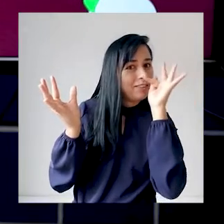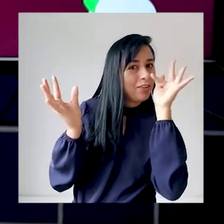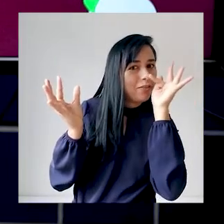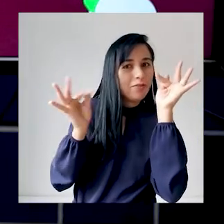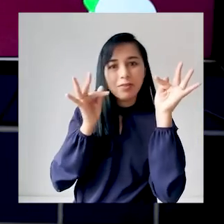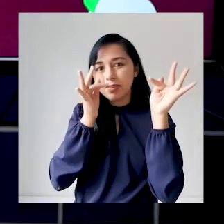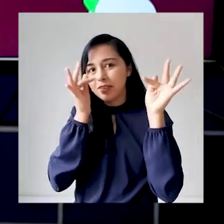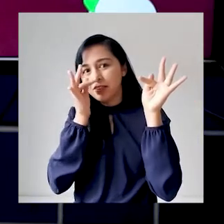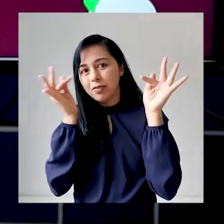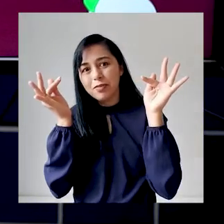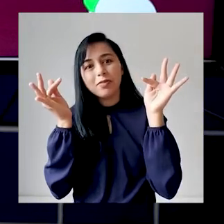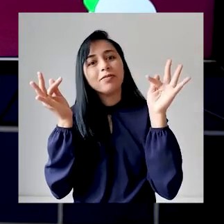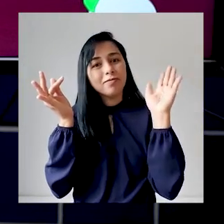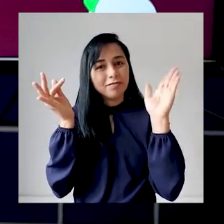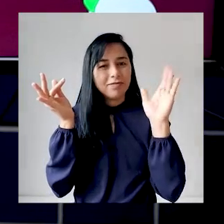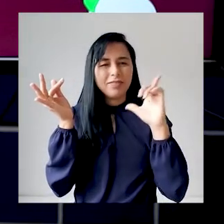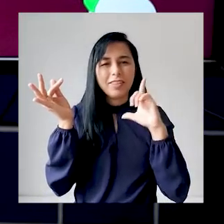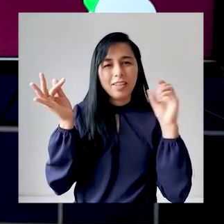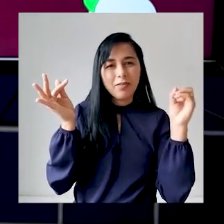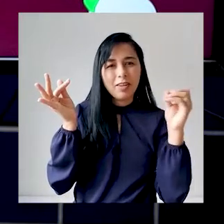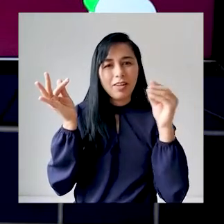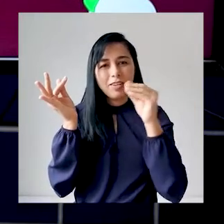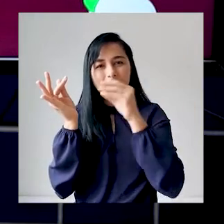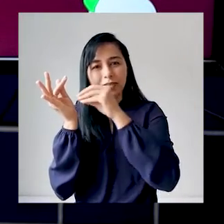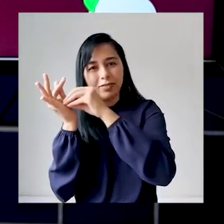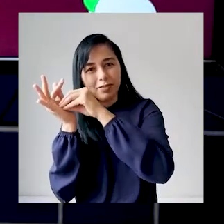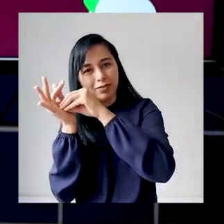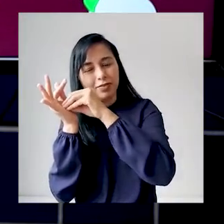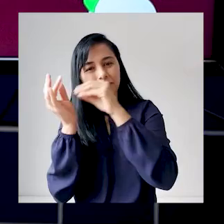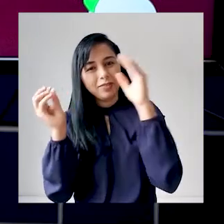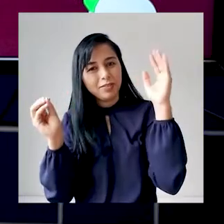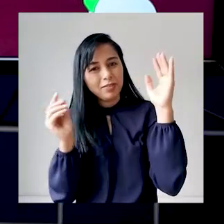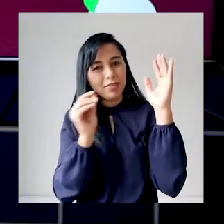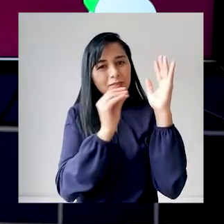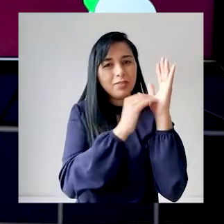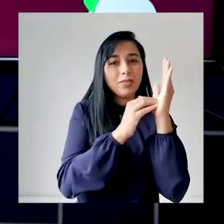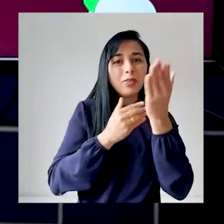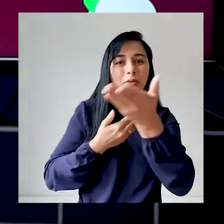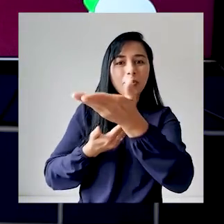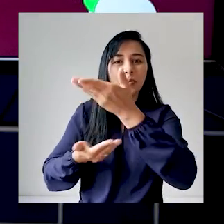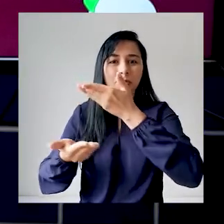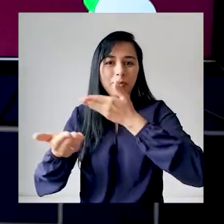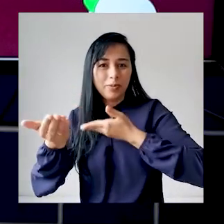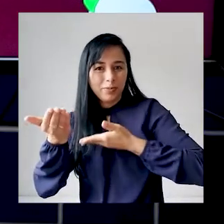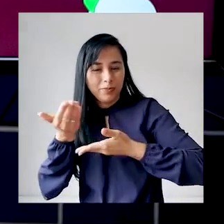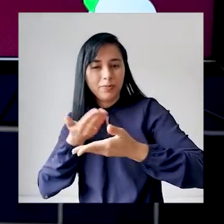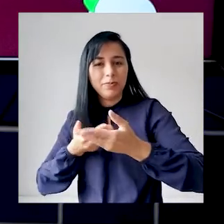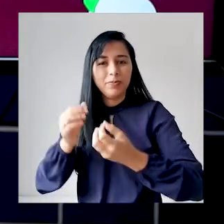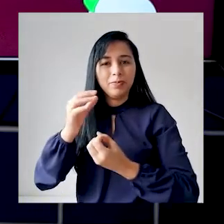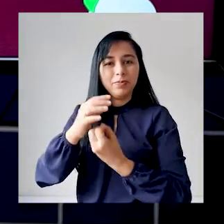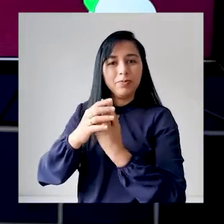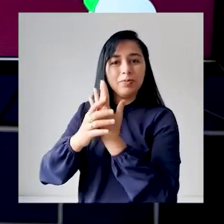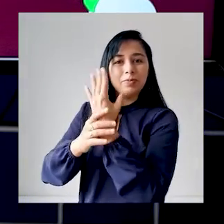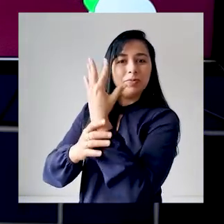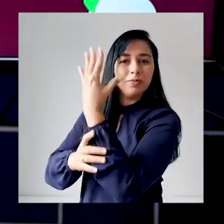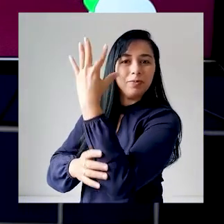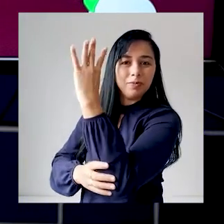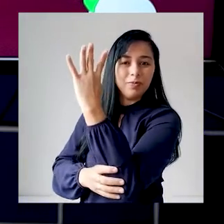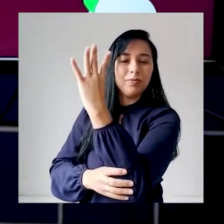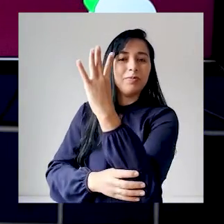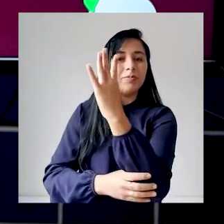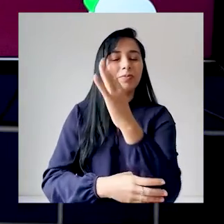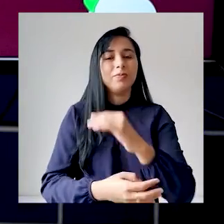anterior, fazendo assim a reprodução das plantas angiospermas. Dessa